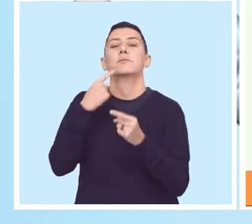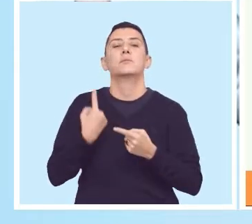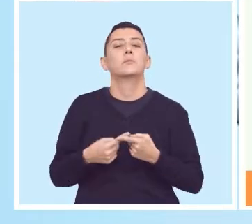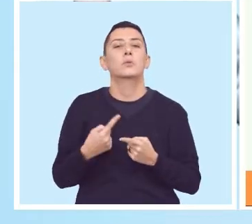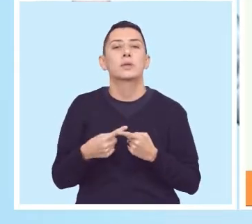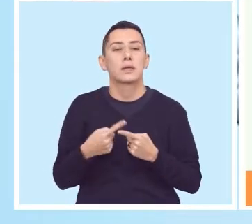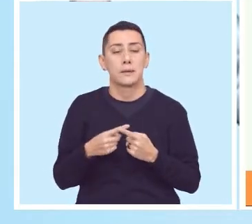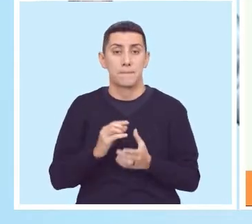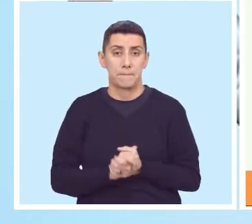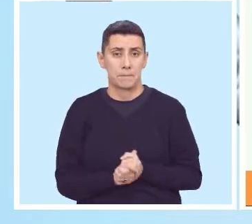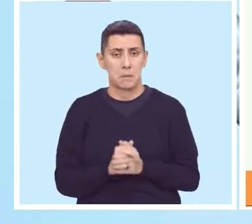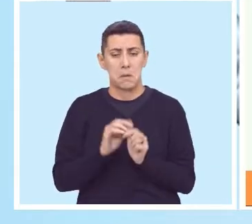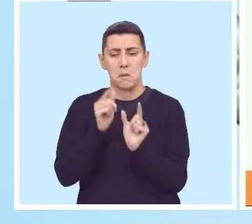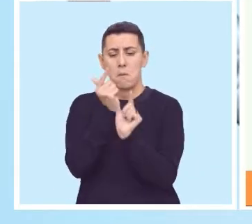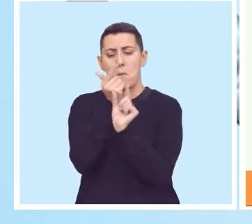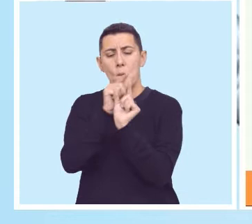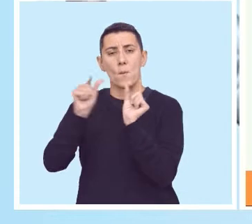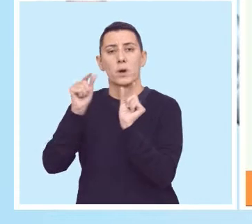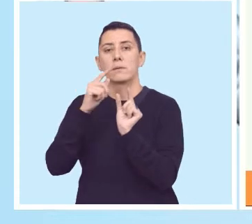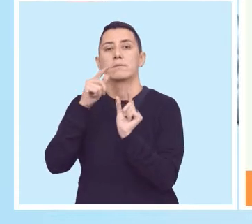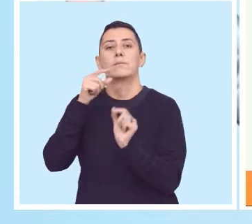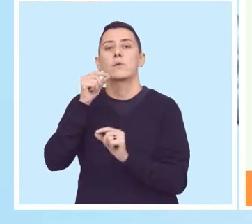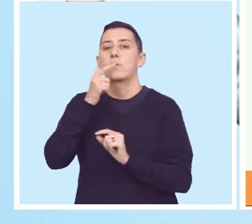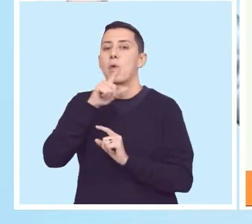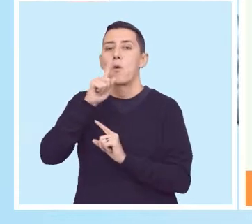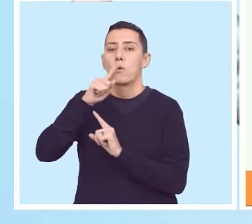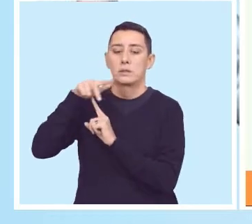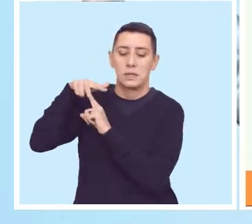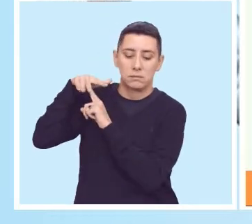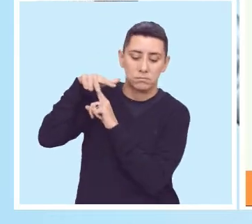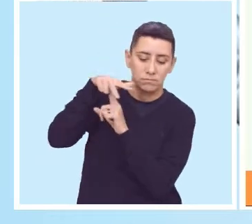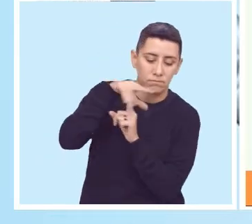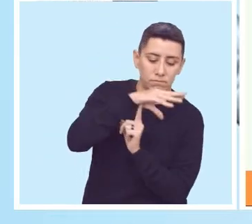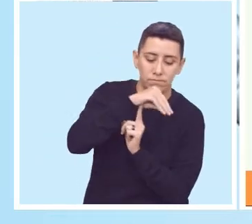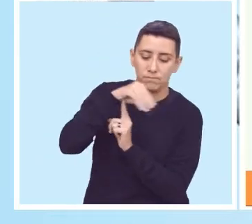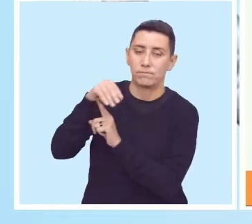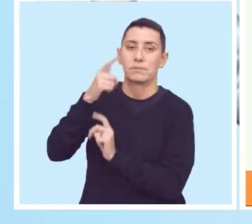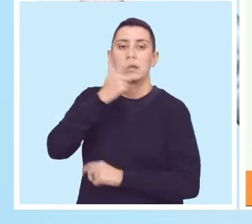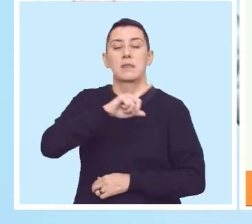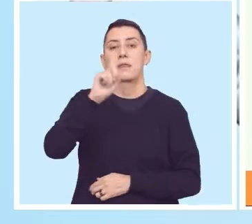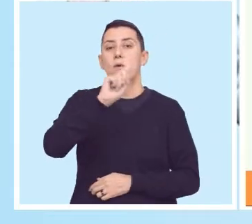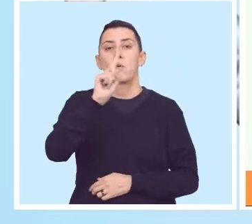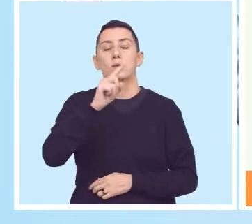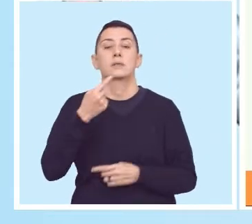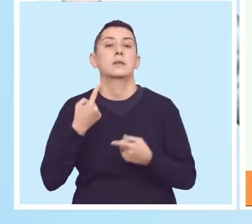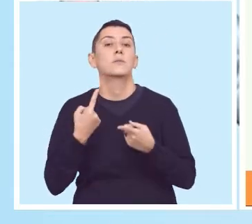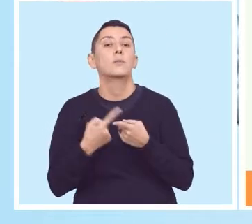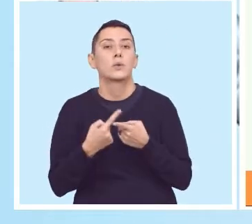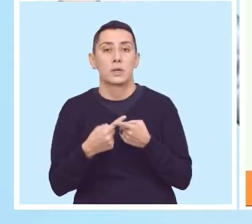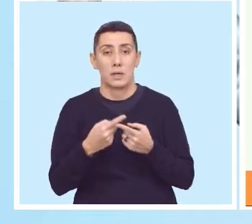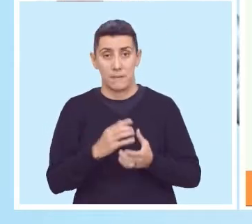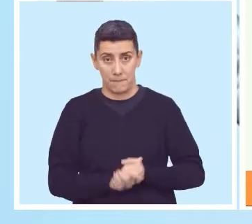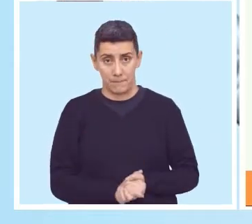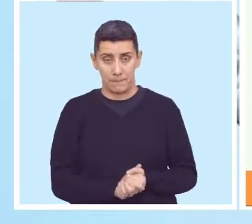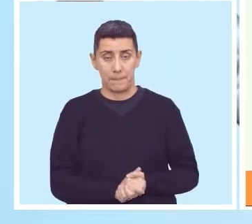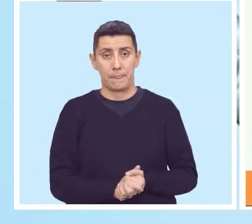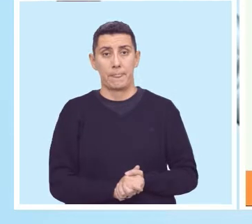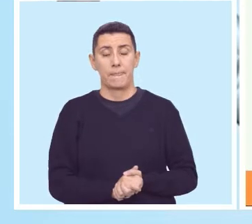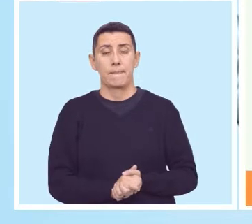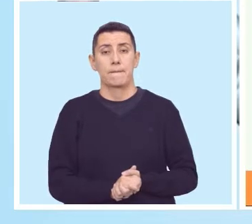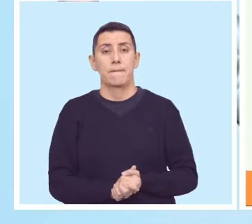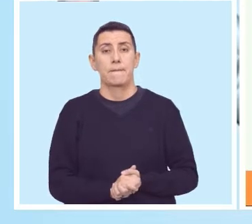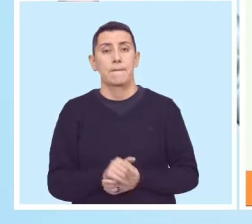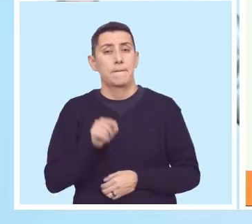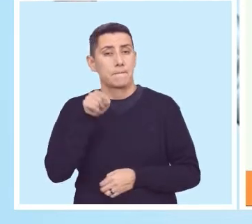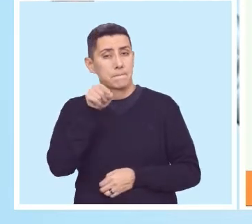não conseguimos passar com o drone aqui. Não conseguimos passar com o drone porque aqui é uma região, é um ponto, um